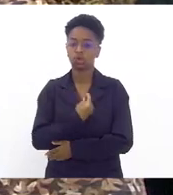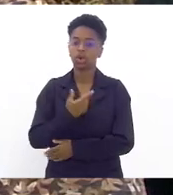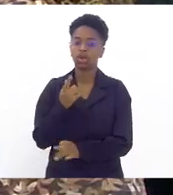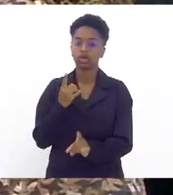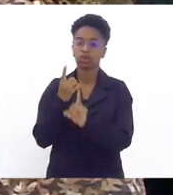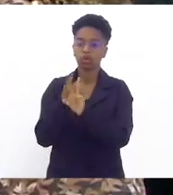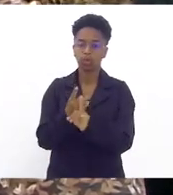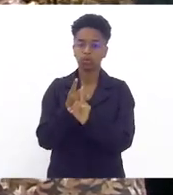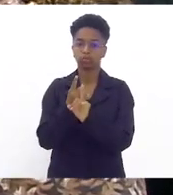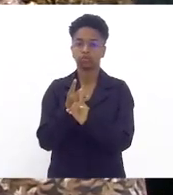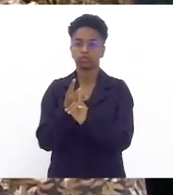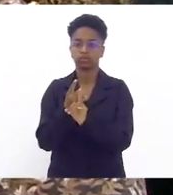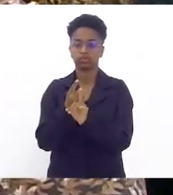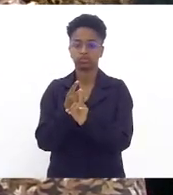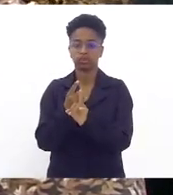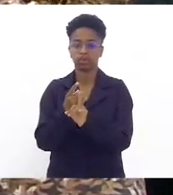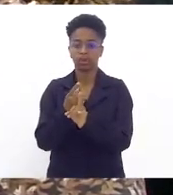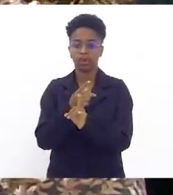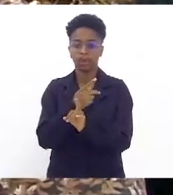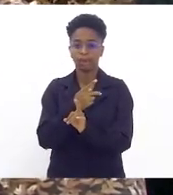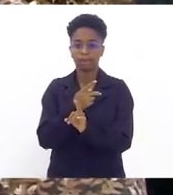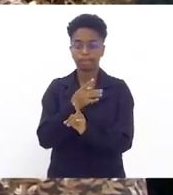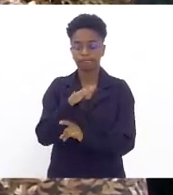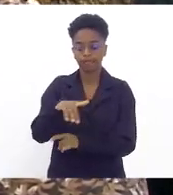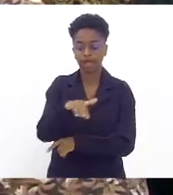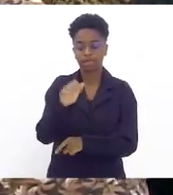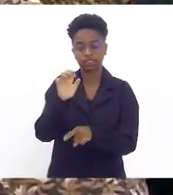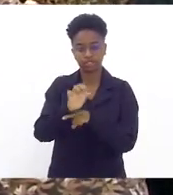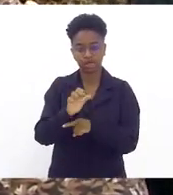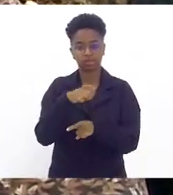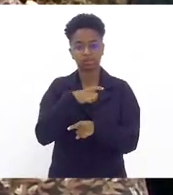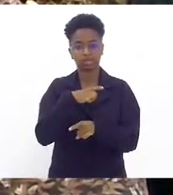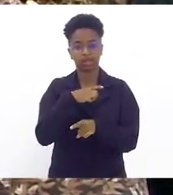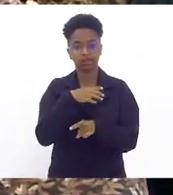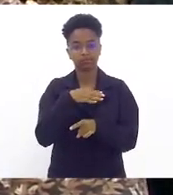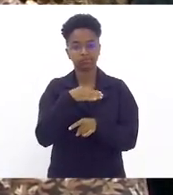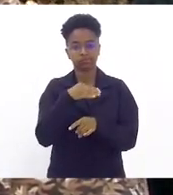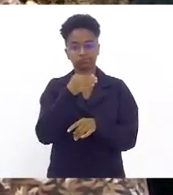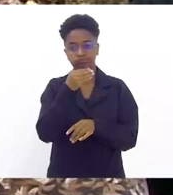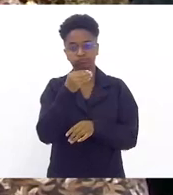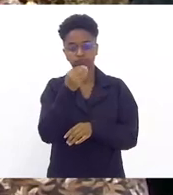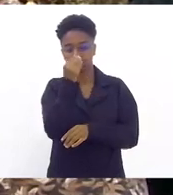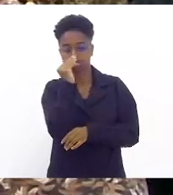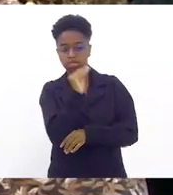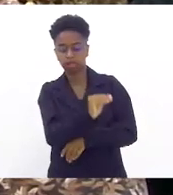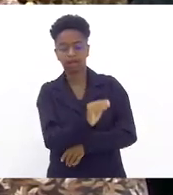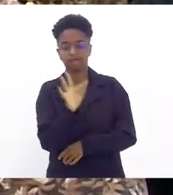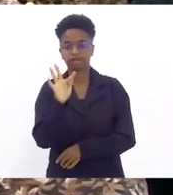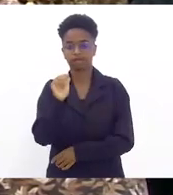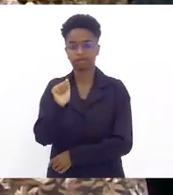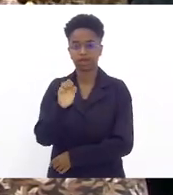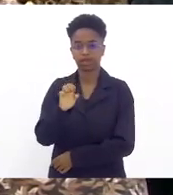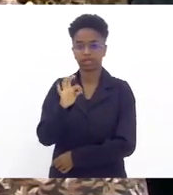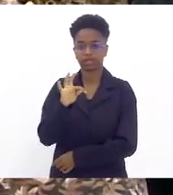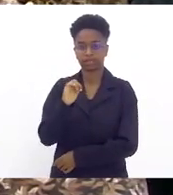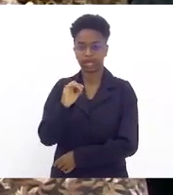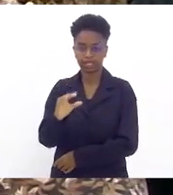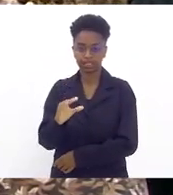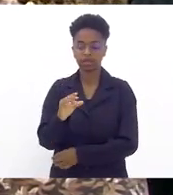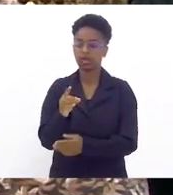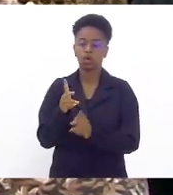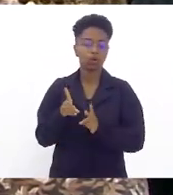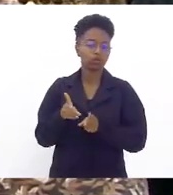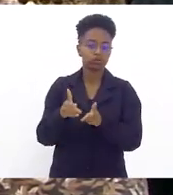nas presidências e do próprio Estado um desmantelamento da Faetec problemas cíclicos que passam de Presidência para presidência